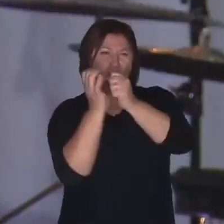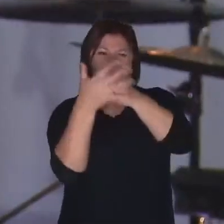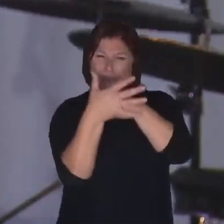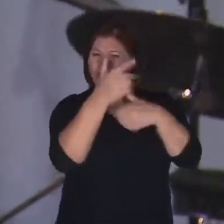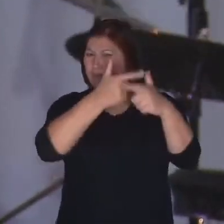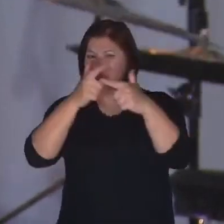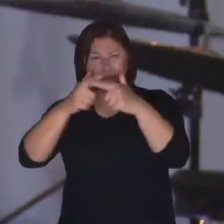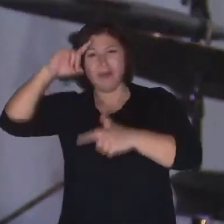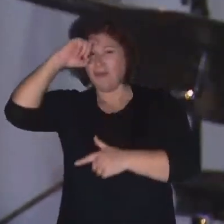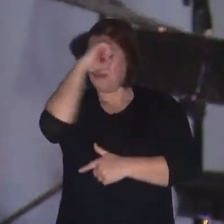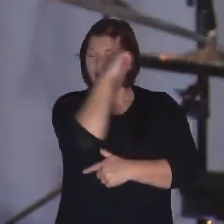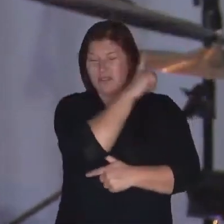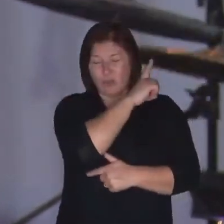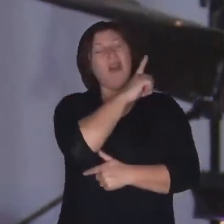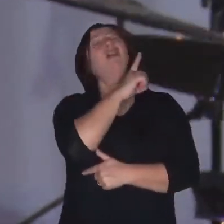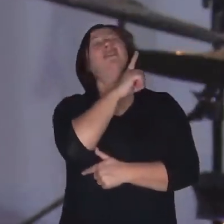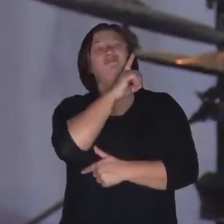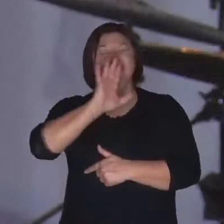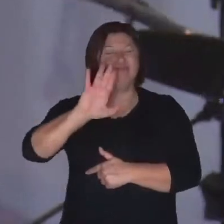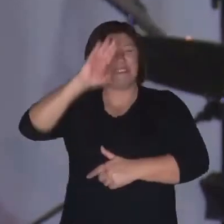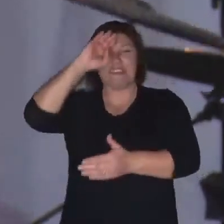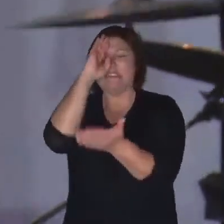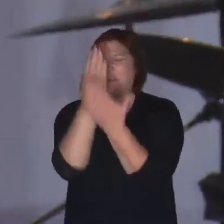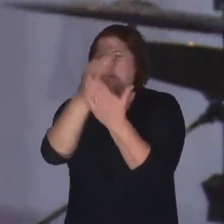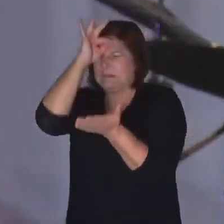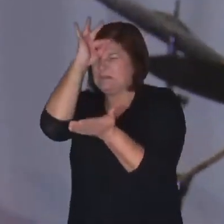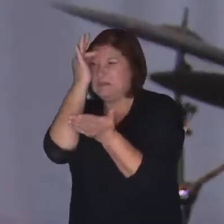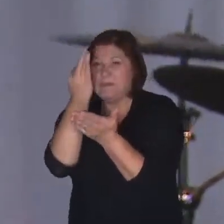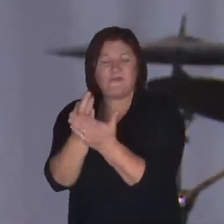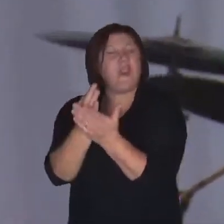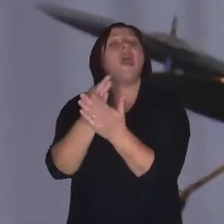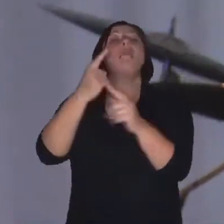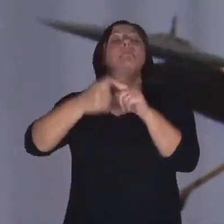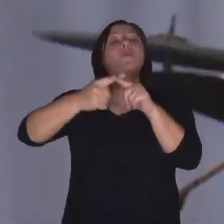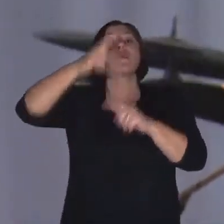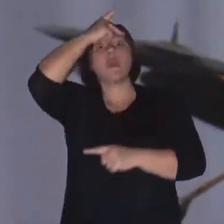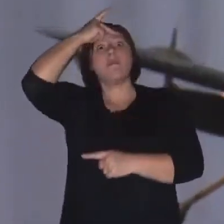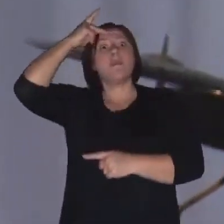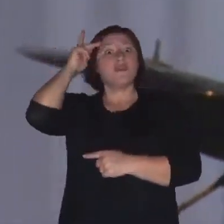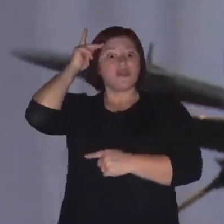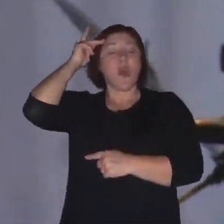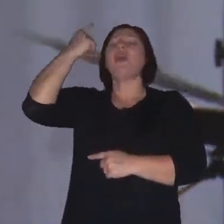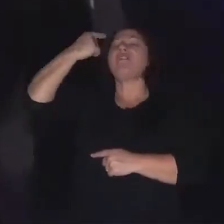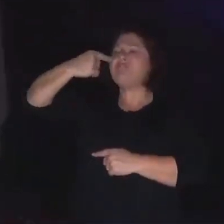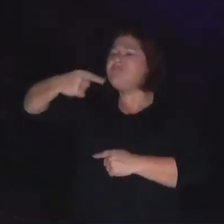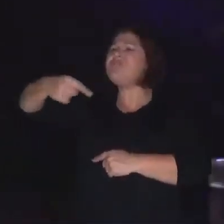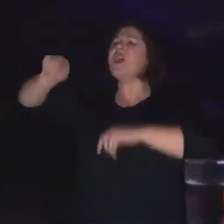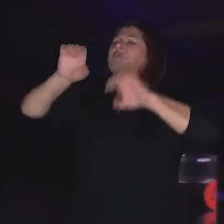sai chorando enquanto lança a semente, voltará com